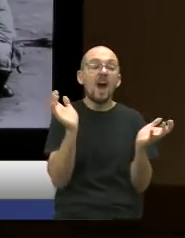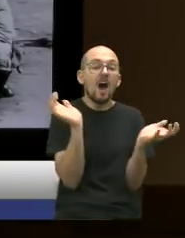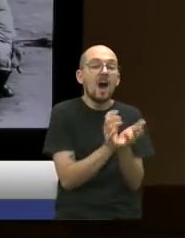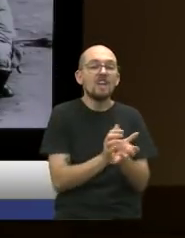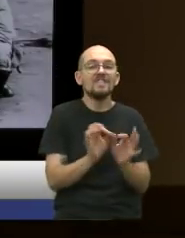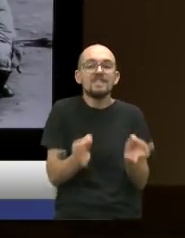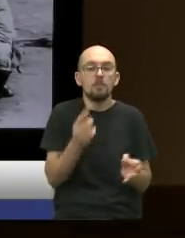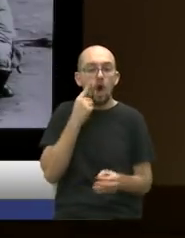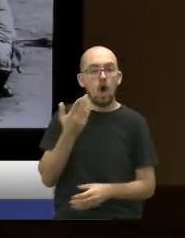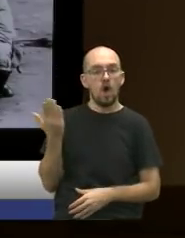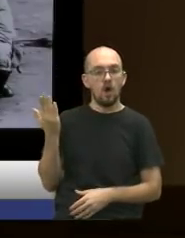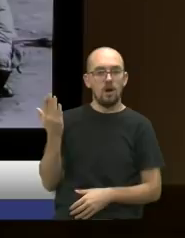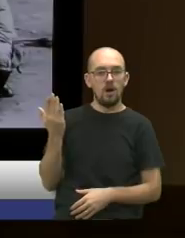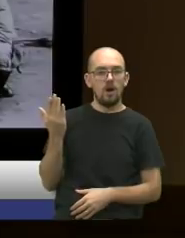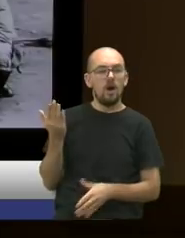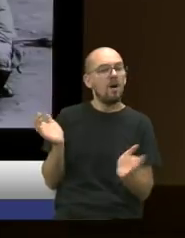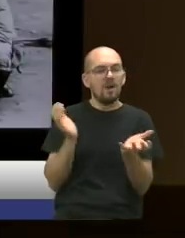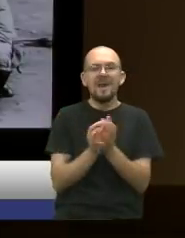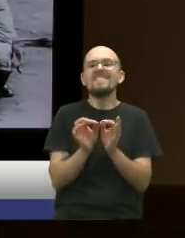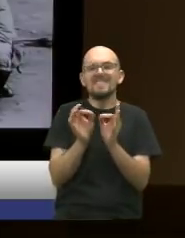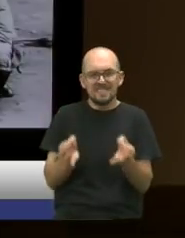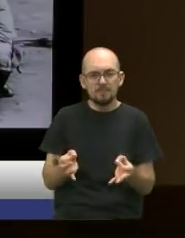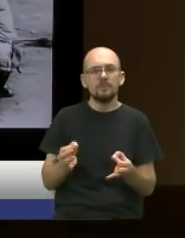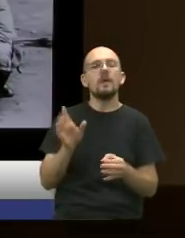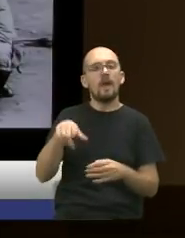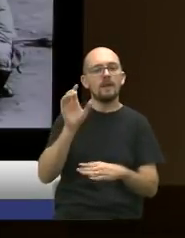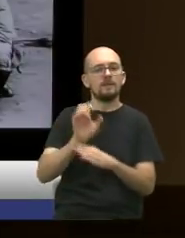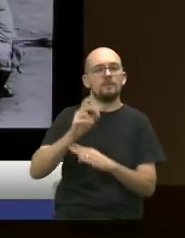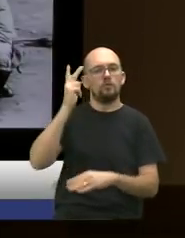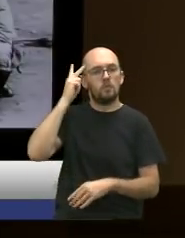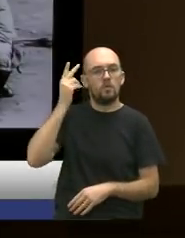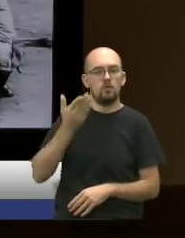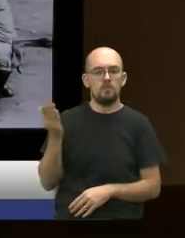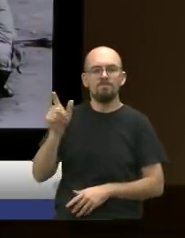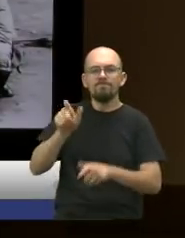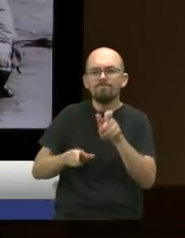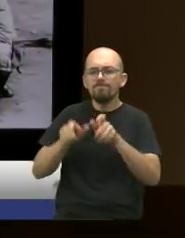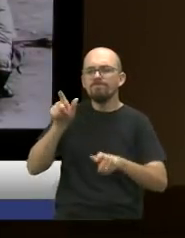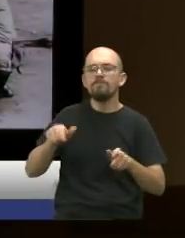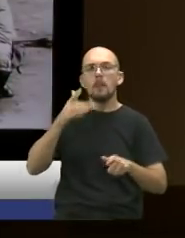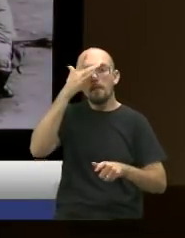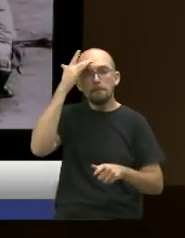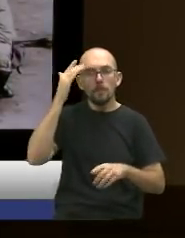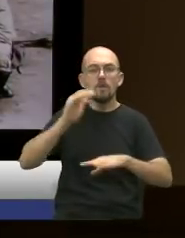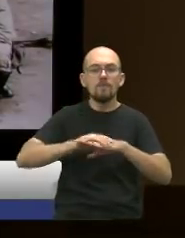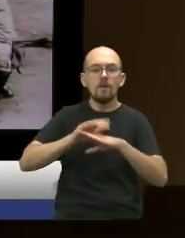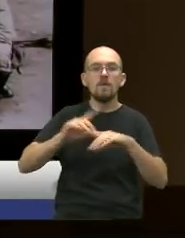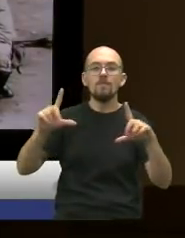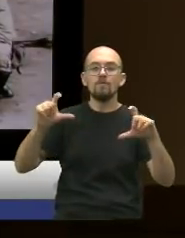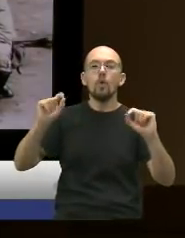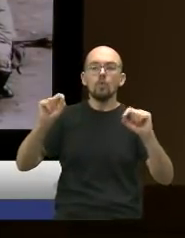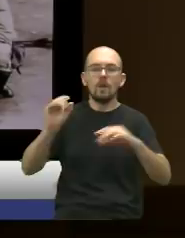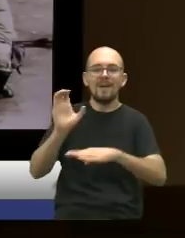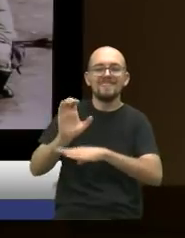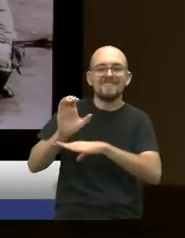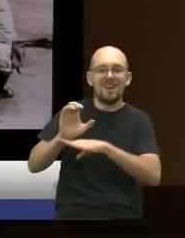da imagem. São Paulo é destes que fazem questão de tirar foto com a bandeira